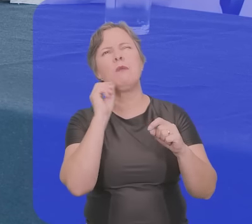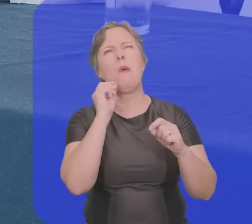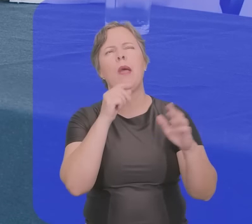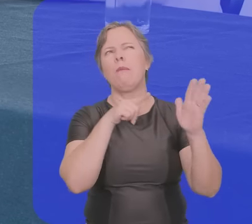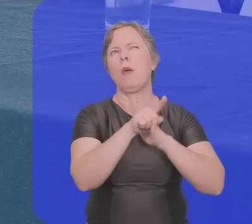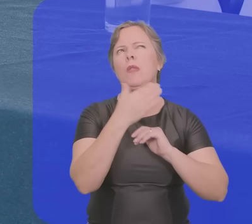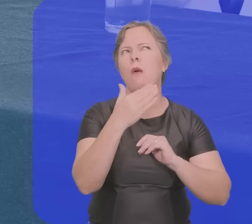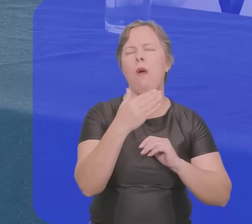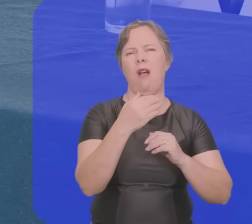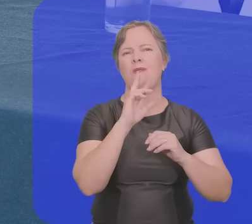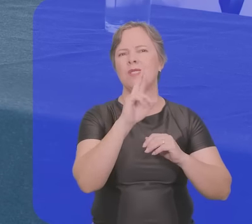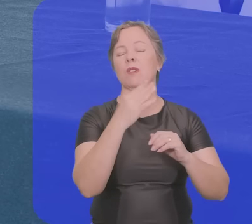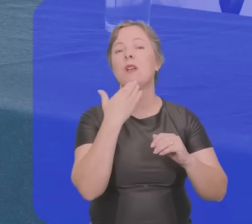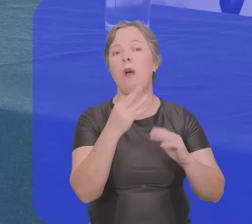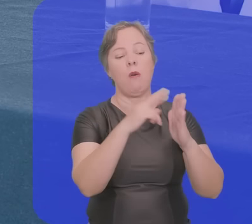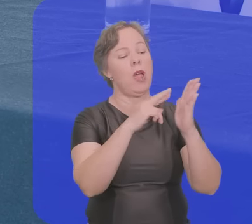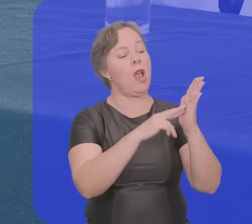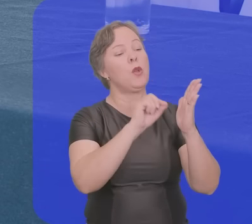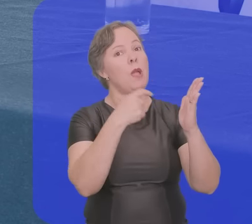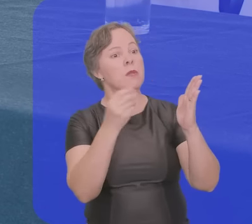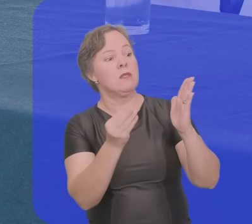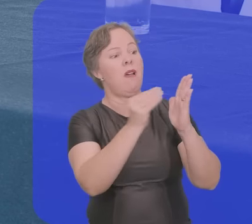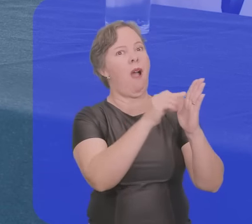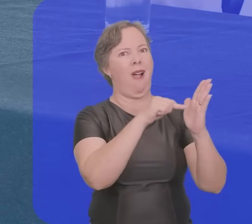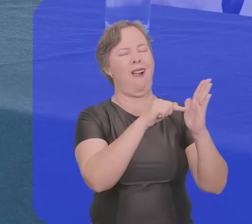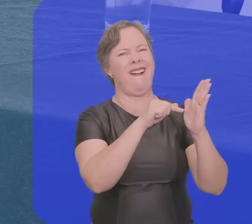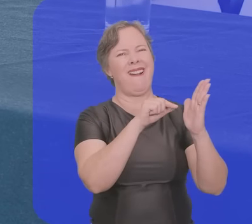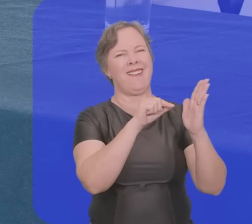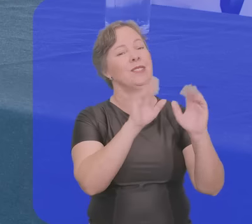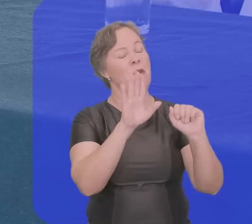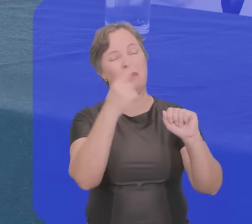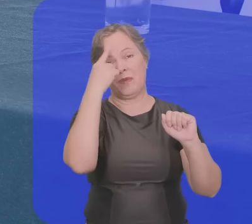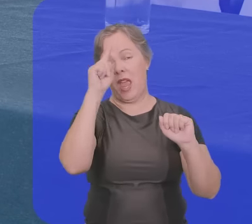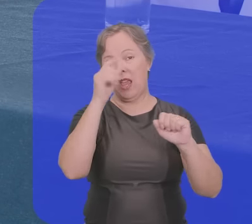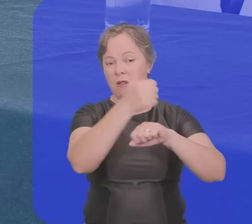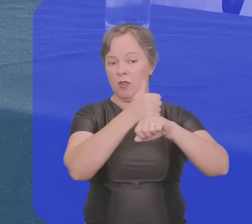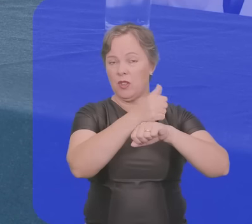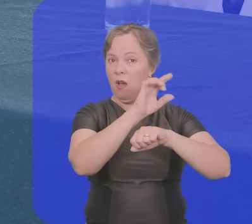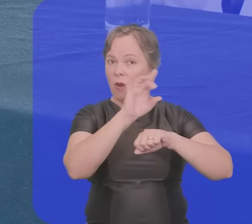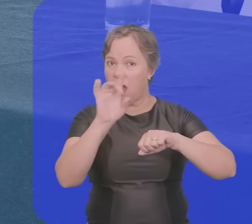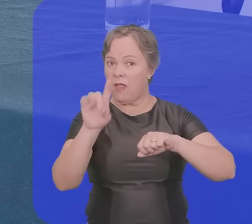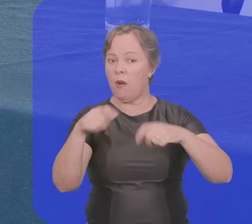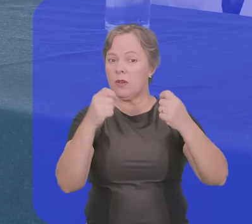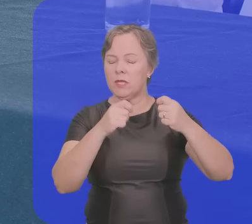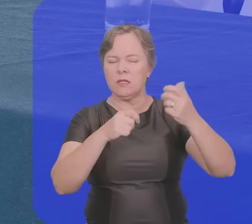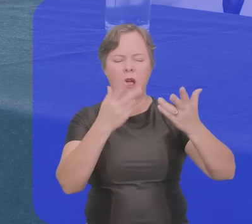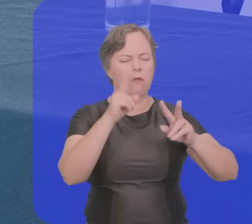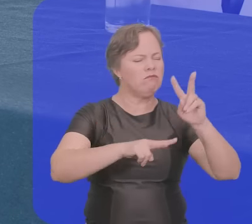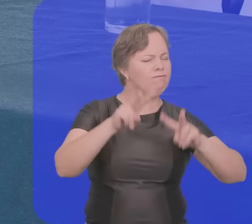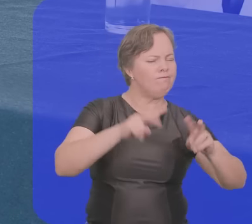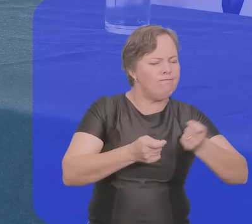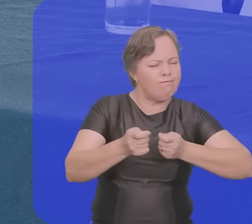né? Então, assim, a ideia é que cada profissional que precise monitorar determinados indicadores,